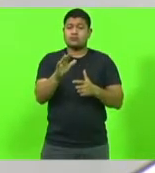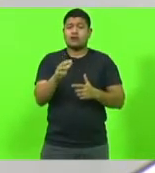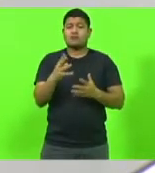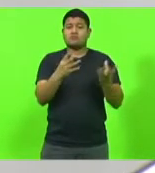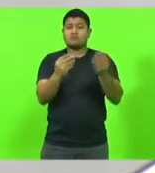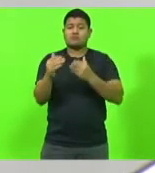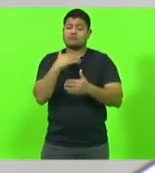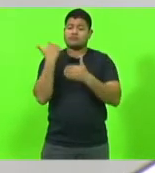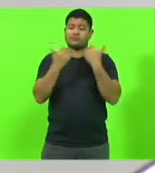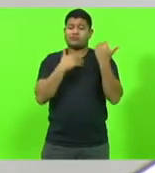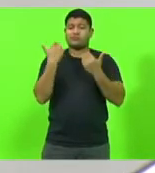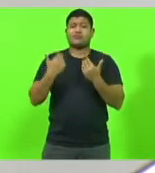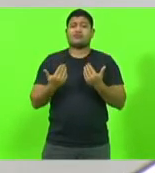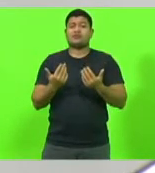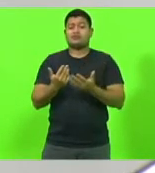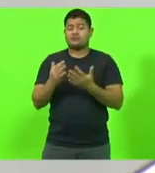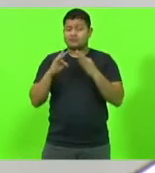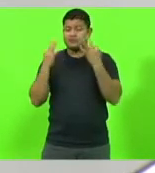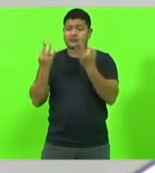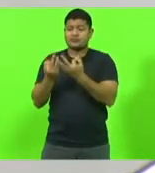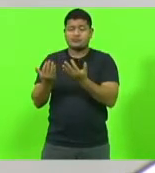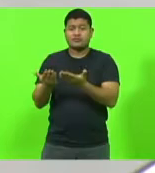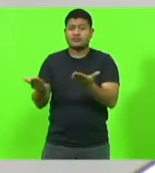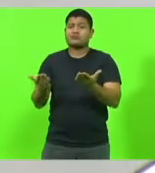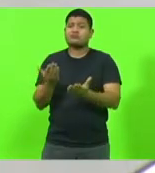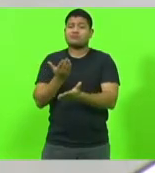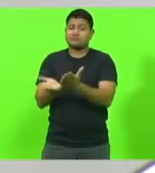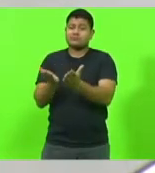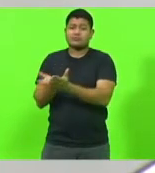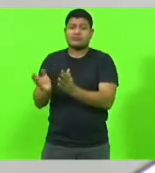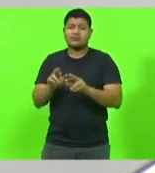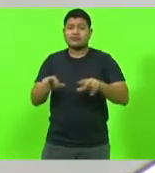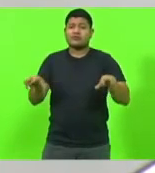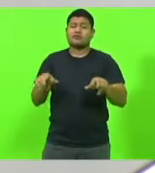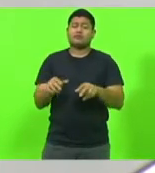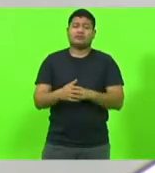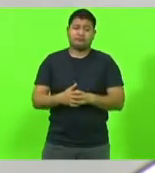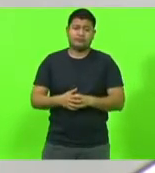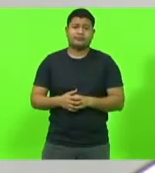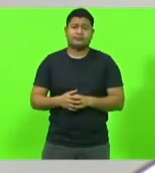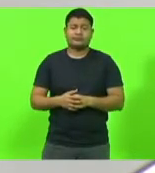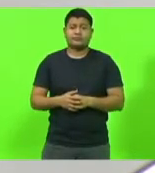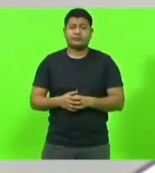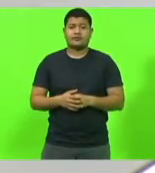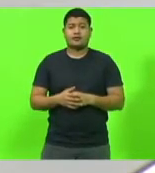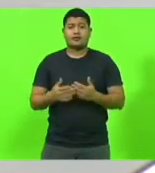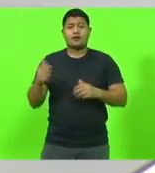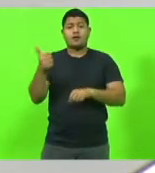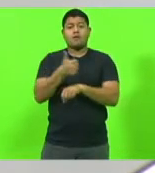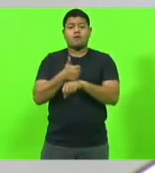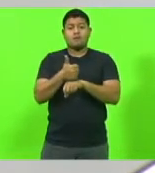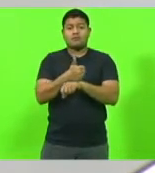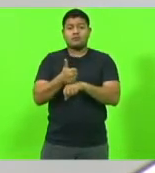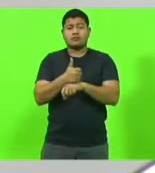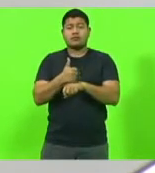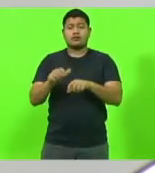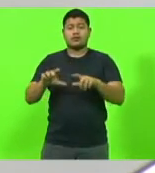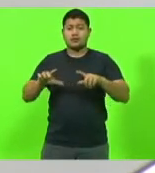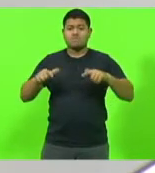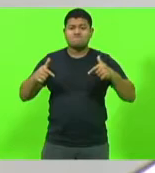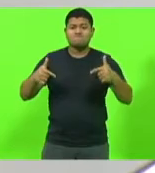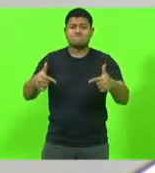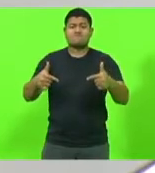família, seja pela demolição de projetos de vida. Os profissionais da linha de frente estão